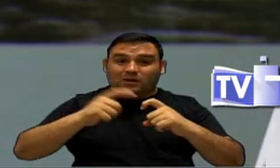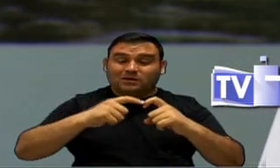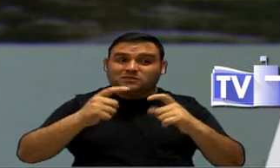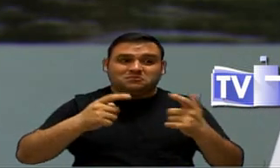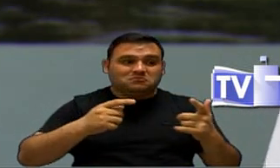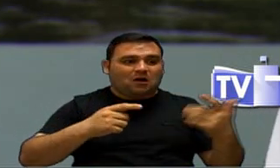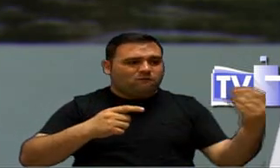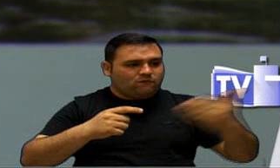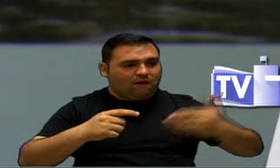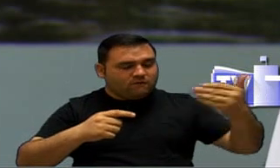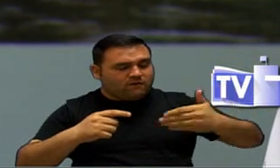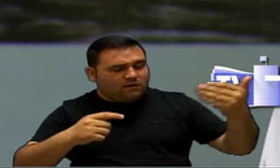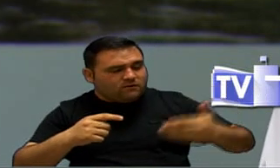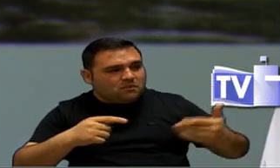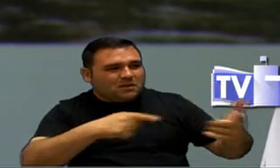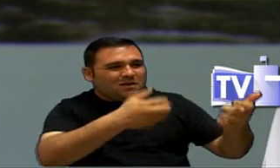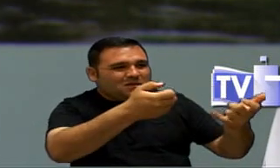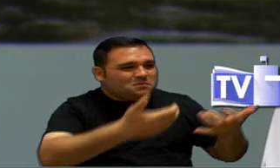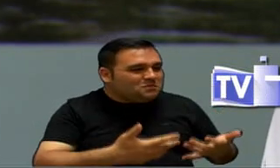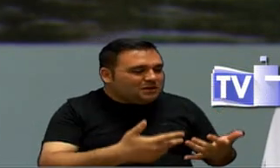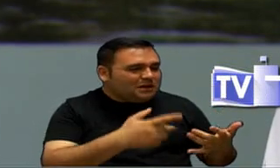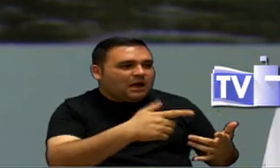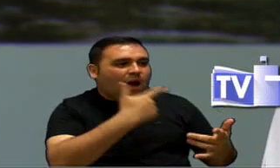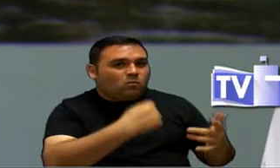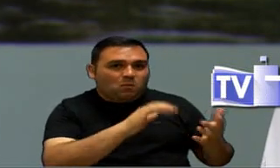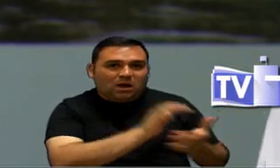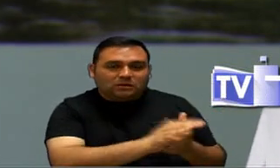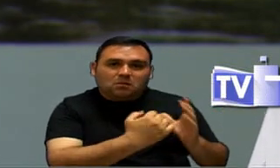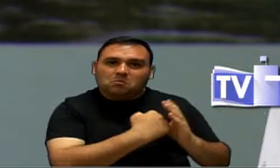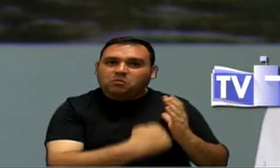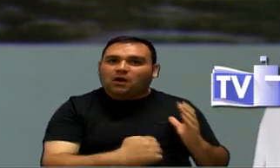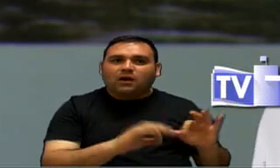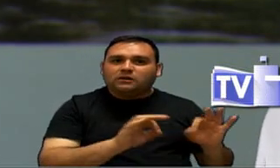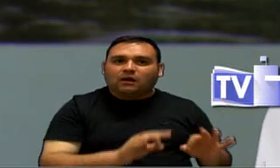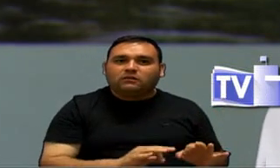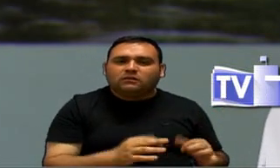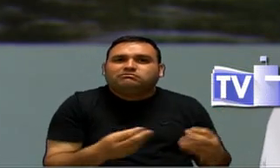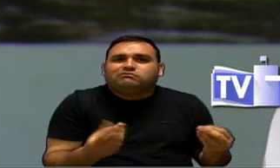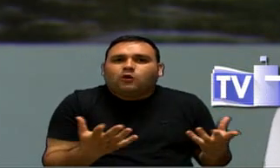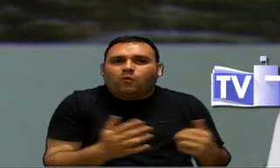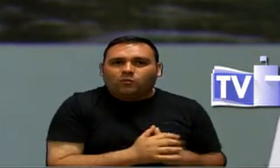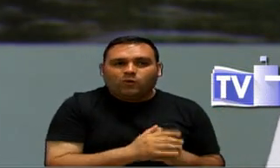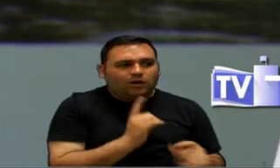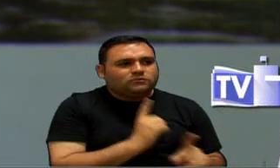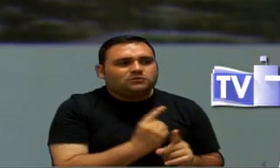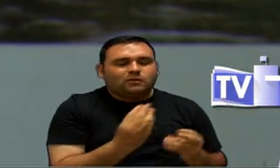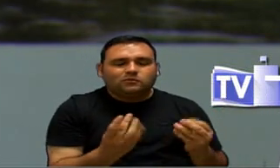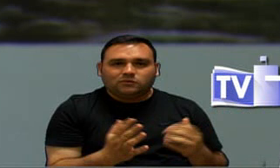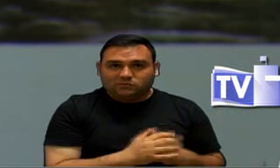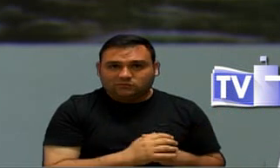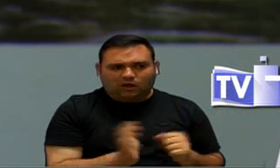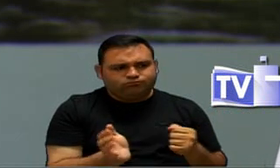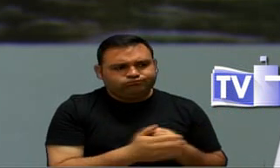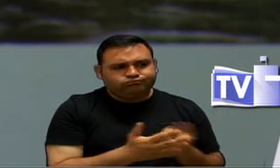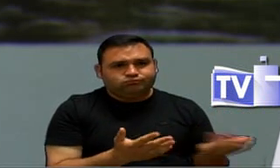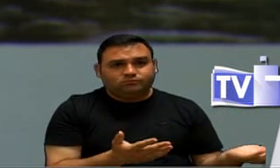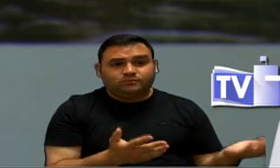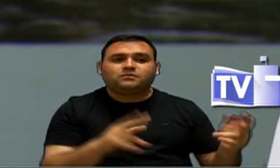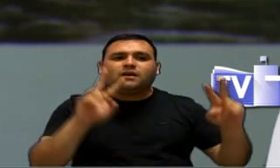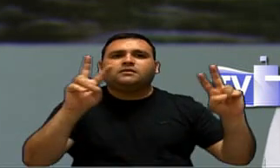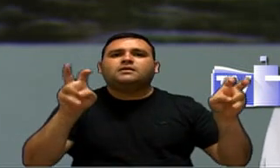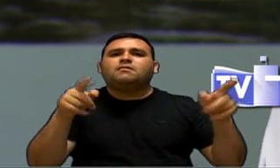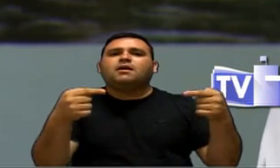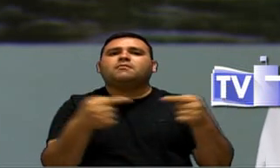10 vezes e não se identifica que o caso dela é violência doméstica. Então, esses dois temas eu acho que são prioritários para nós. Como se trabalha esse tema na